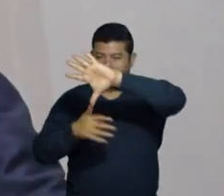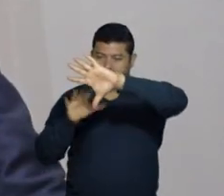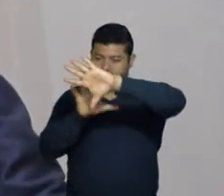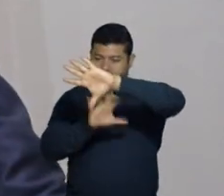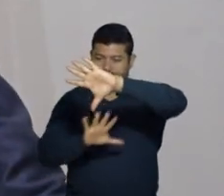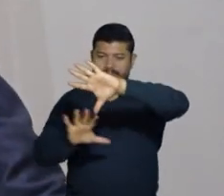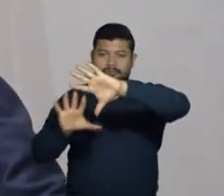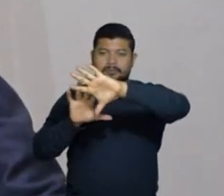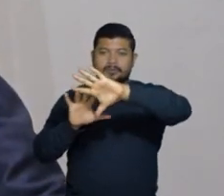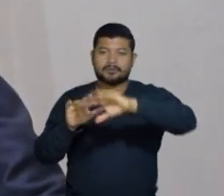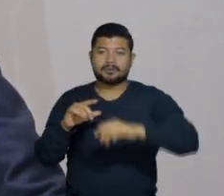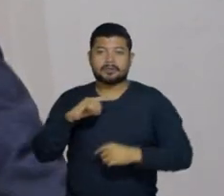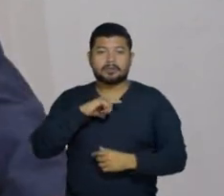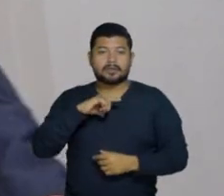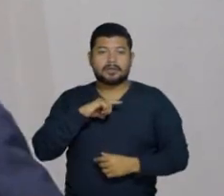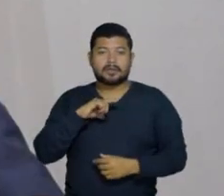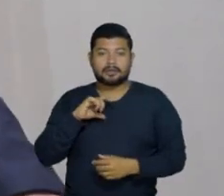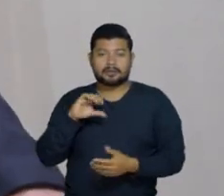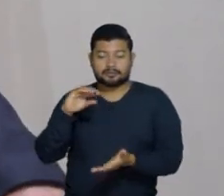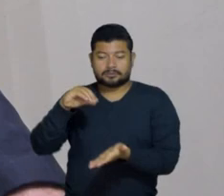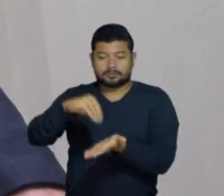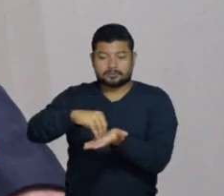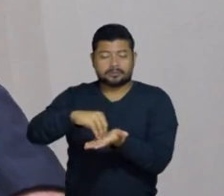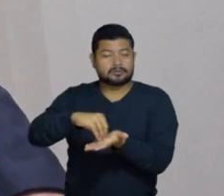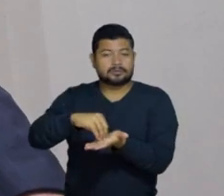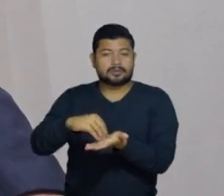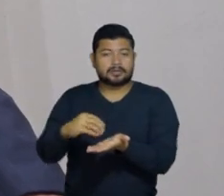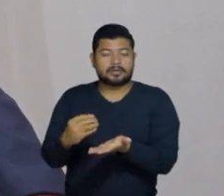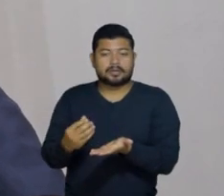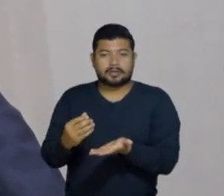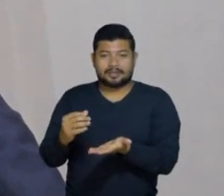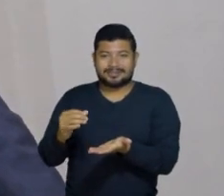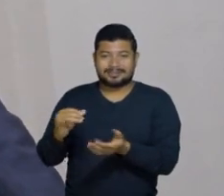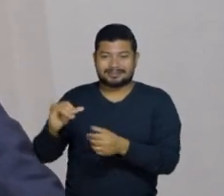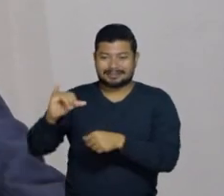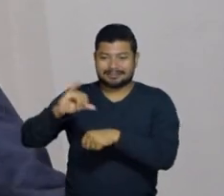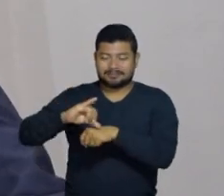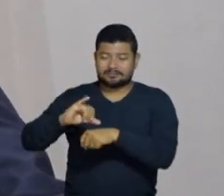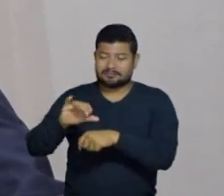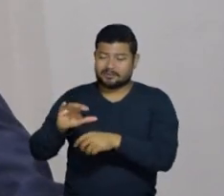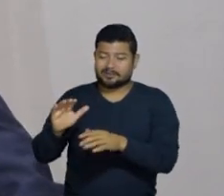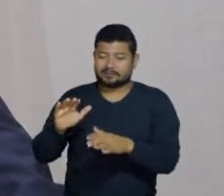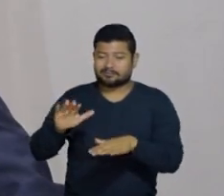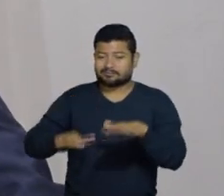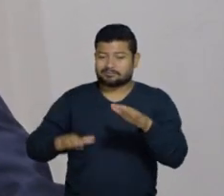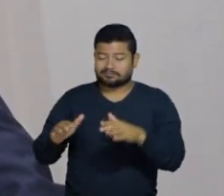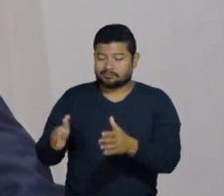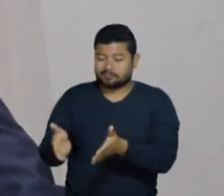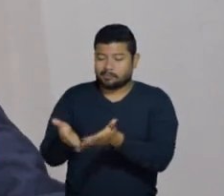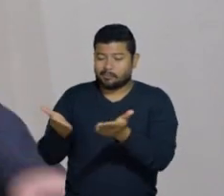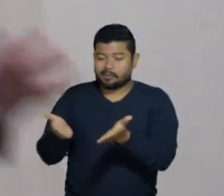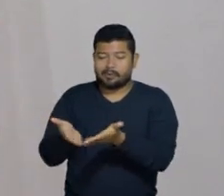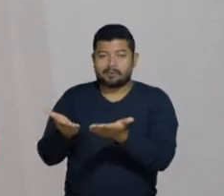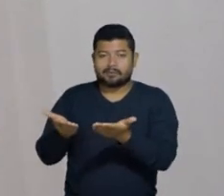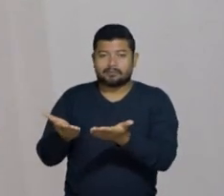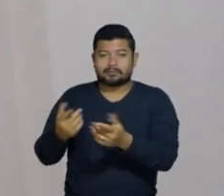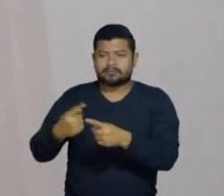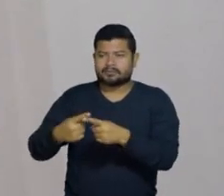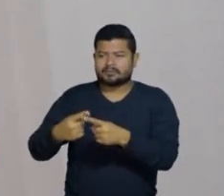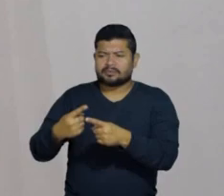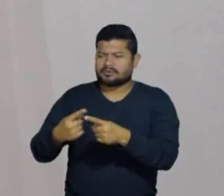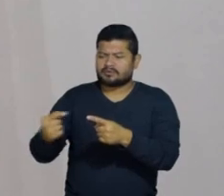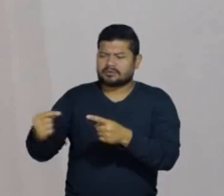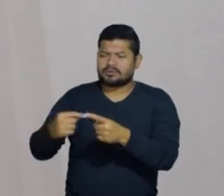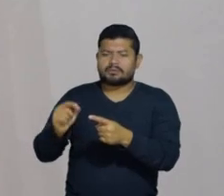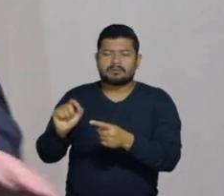compõem. E é uma região empobrecida, empobrecida